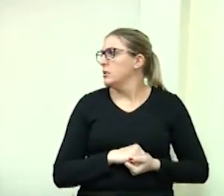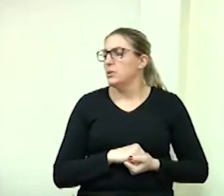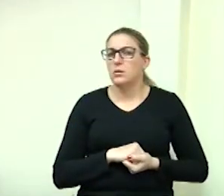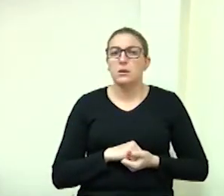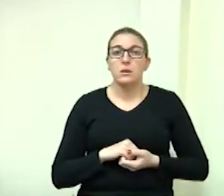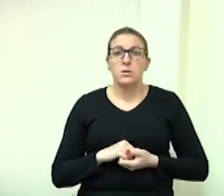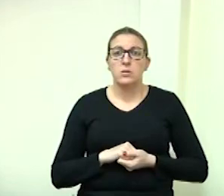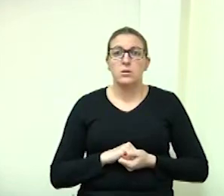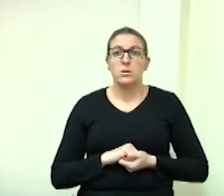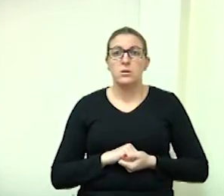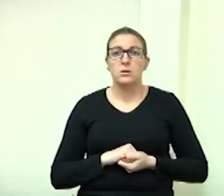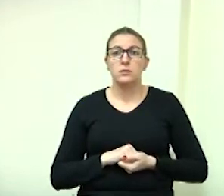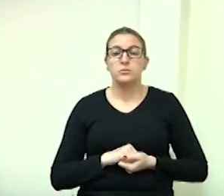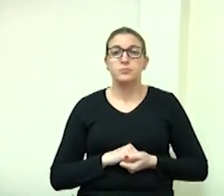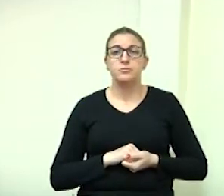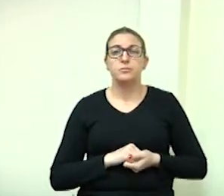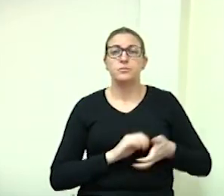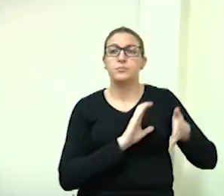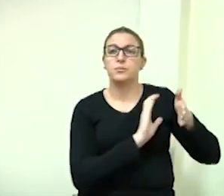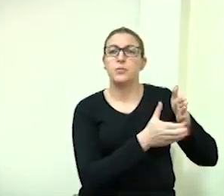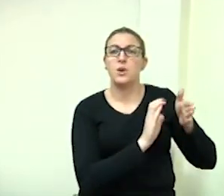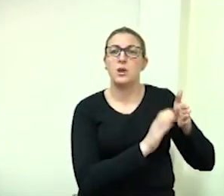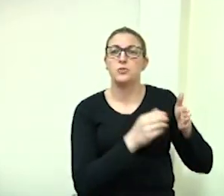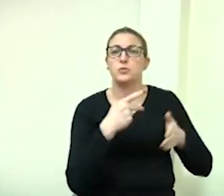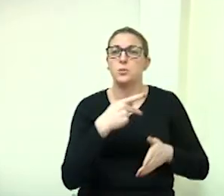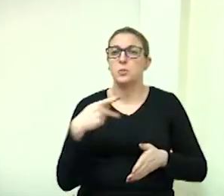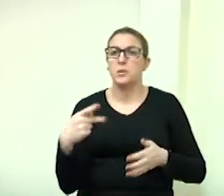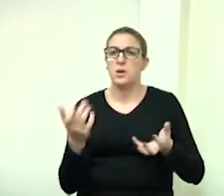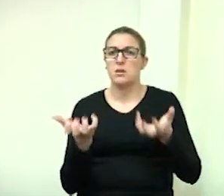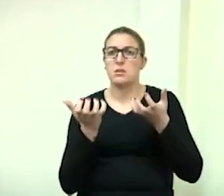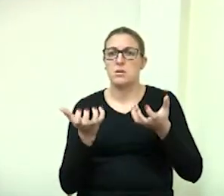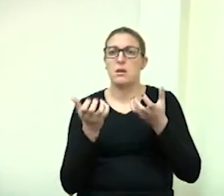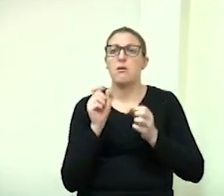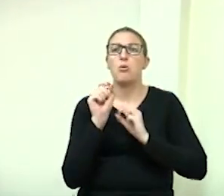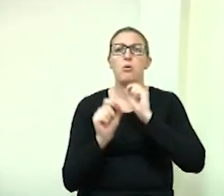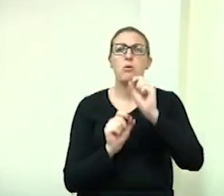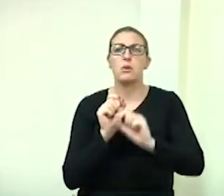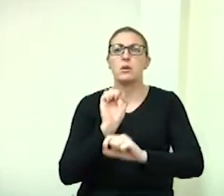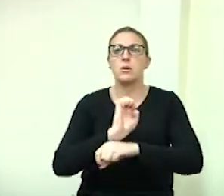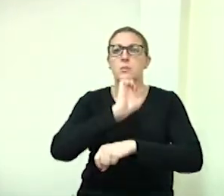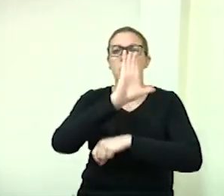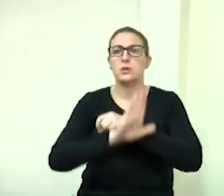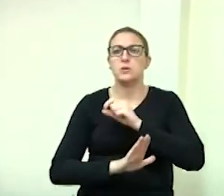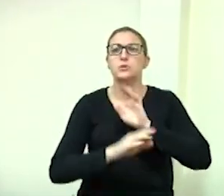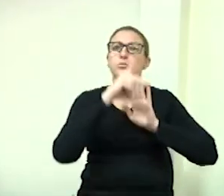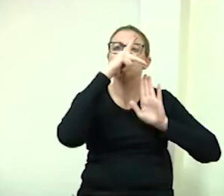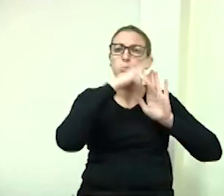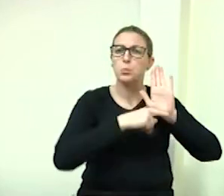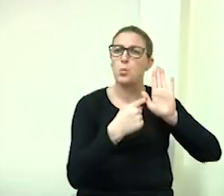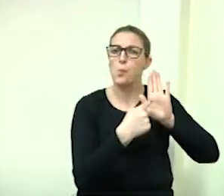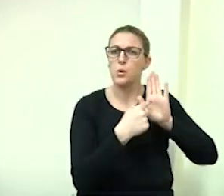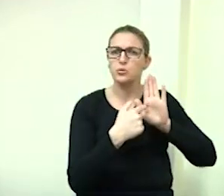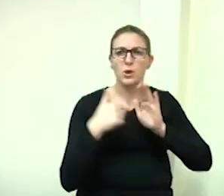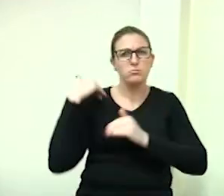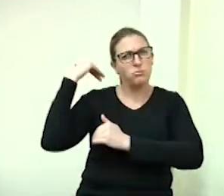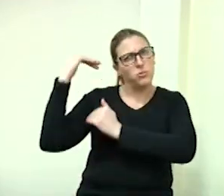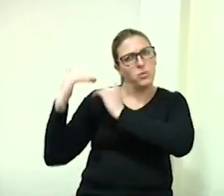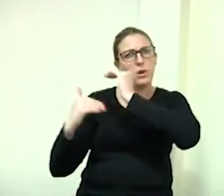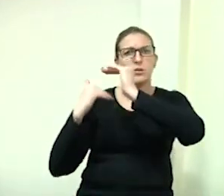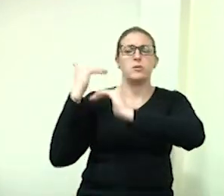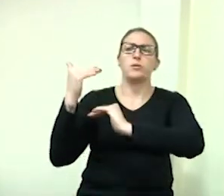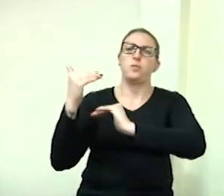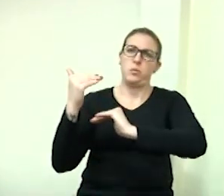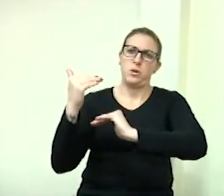os progressistas querem para Erechim um projeto de desenvolvimento